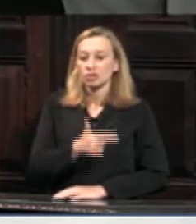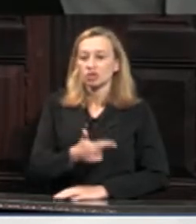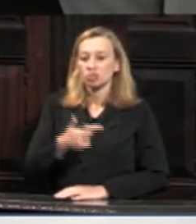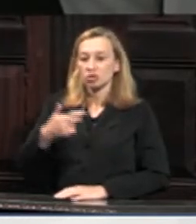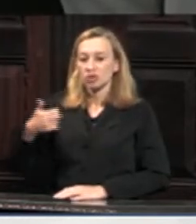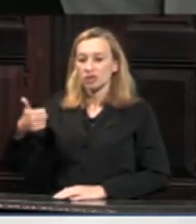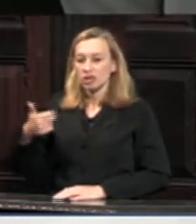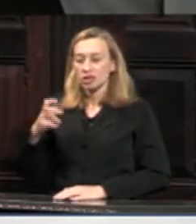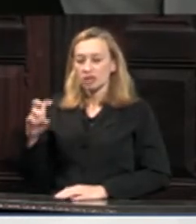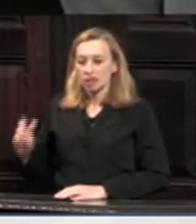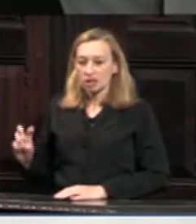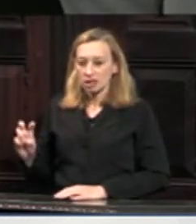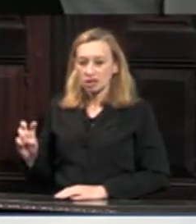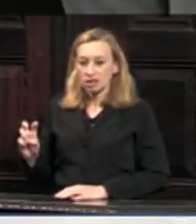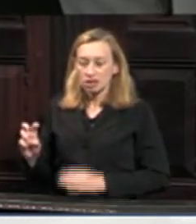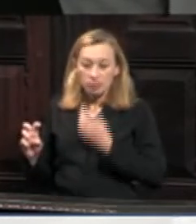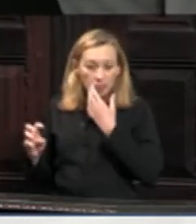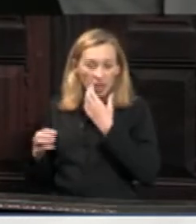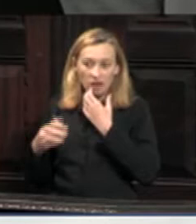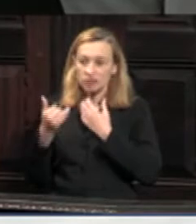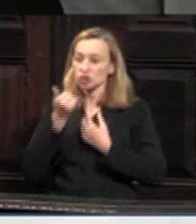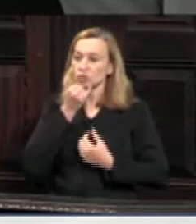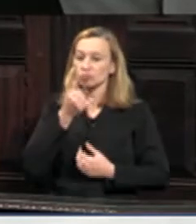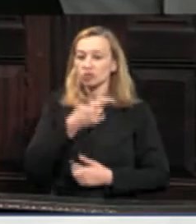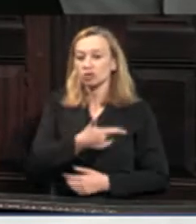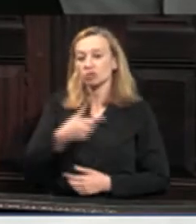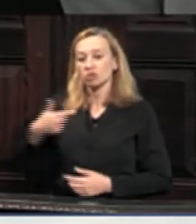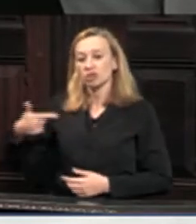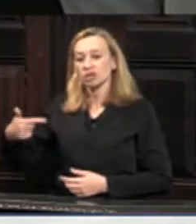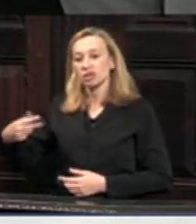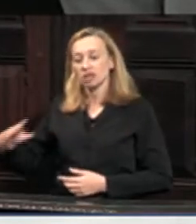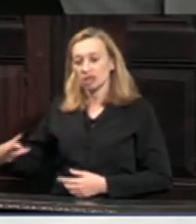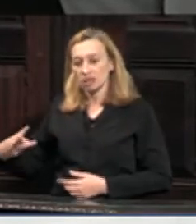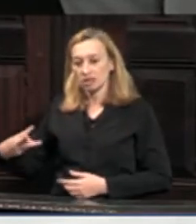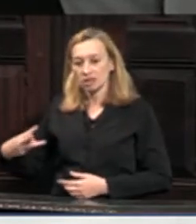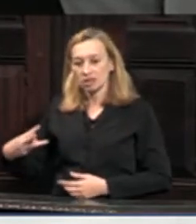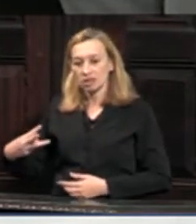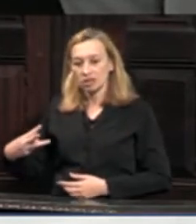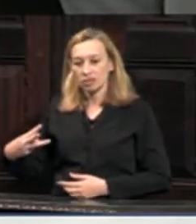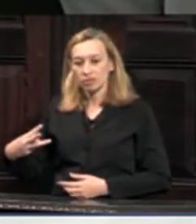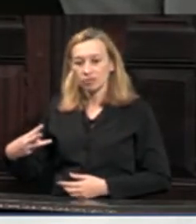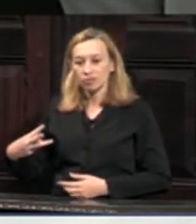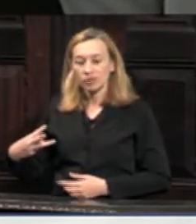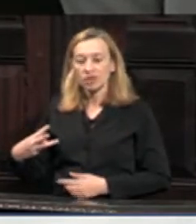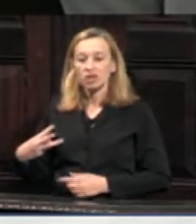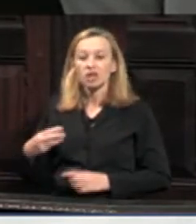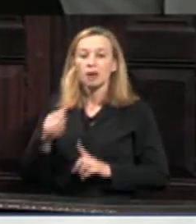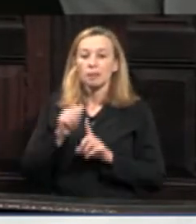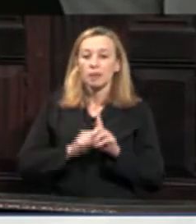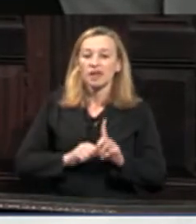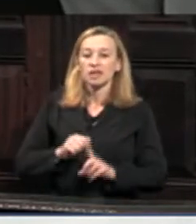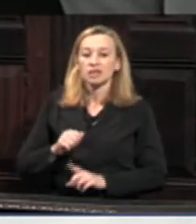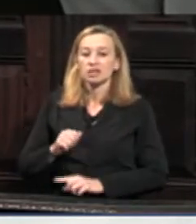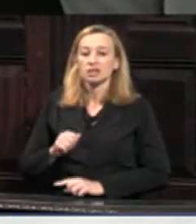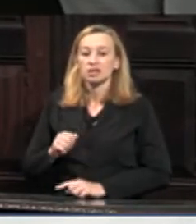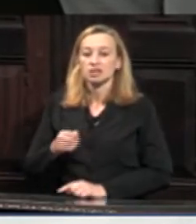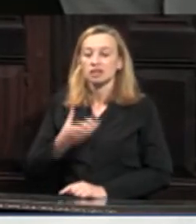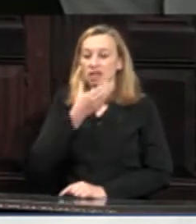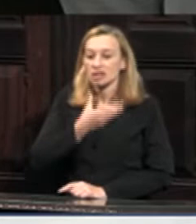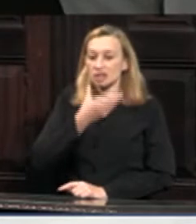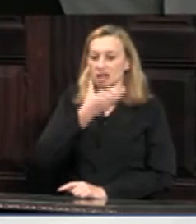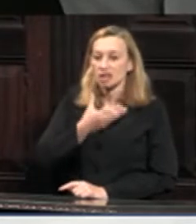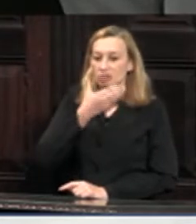2013 é o PL que está em pauta. A lei é de 15 de dezembro de 2017. Então, o